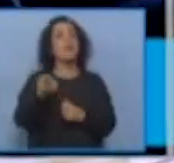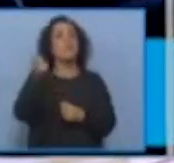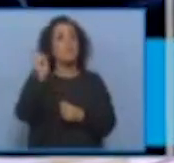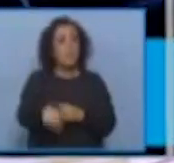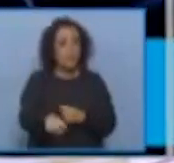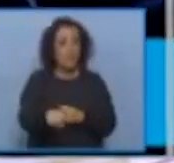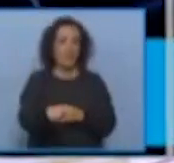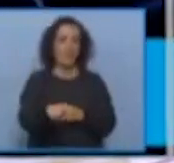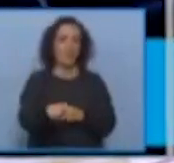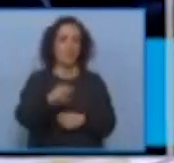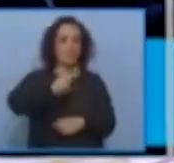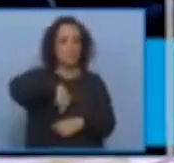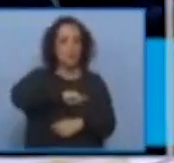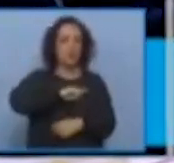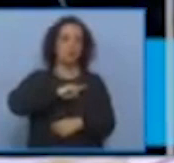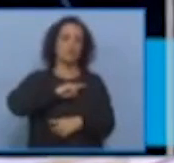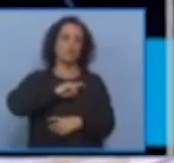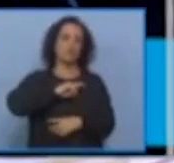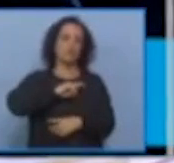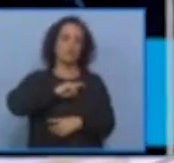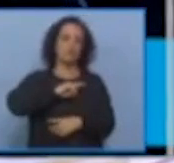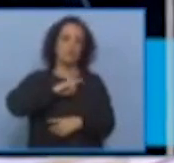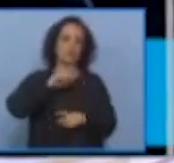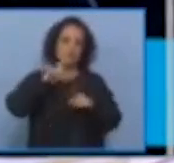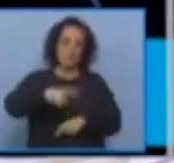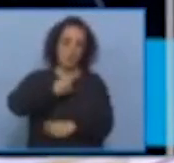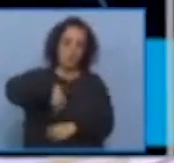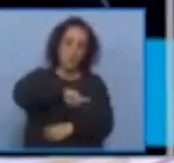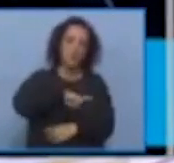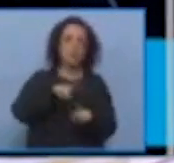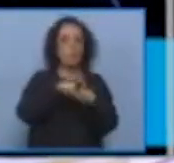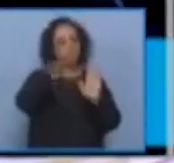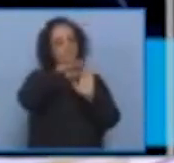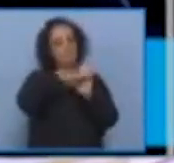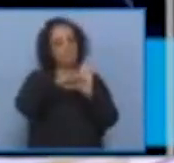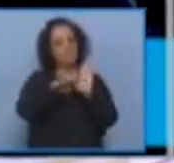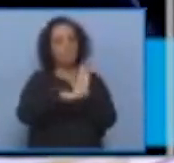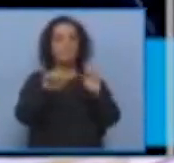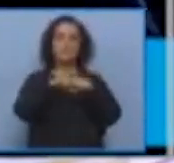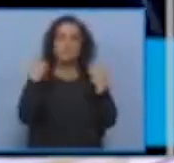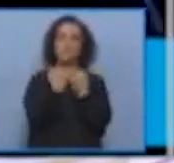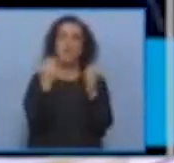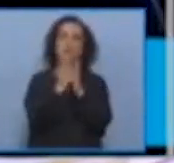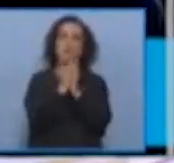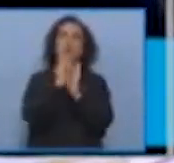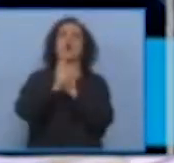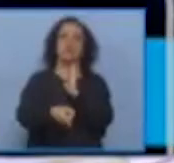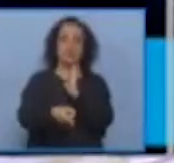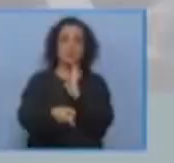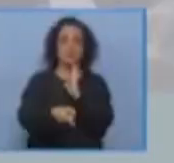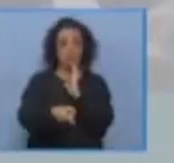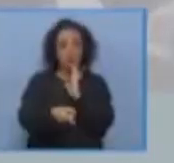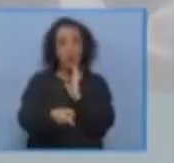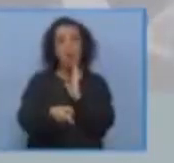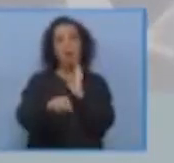nós ponhamos em causa toda a doutrina social da Igreja. E essa doutrina social da Igreja passa por